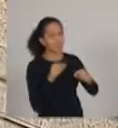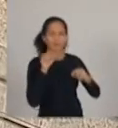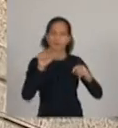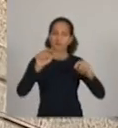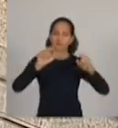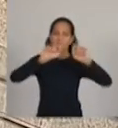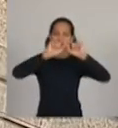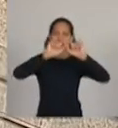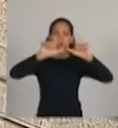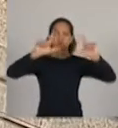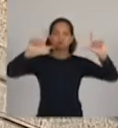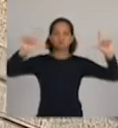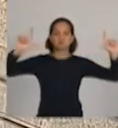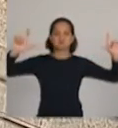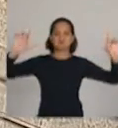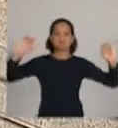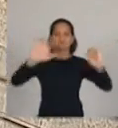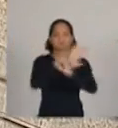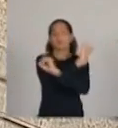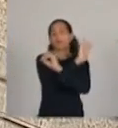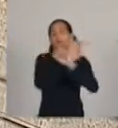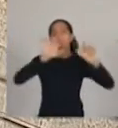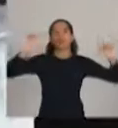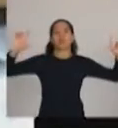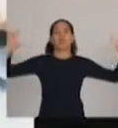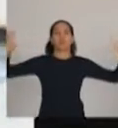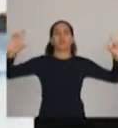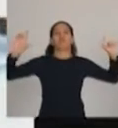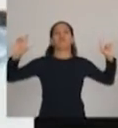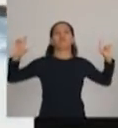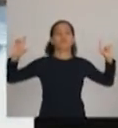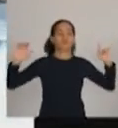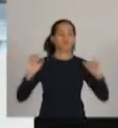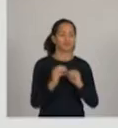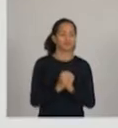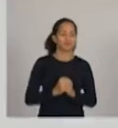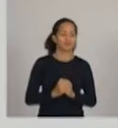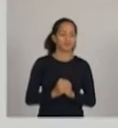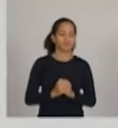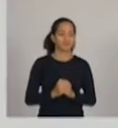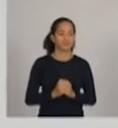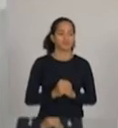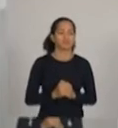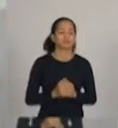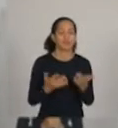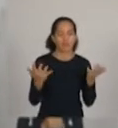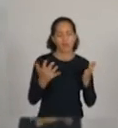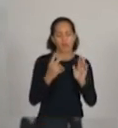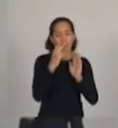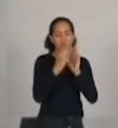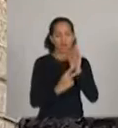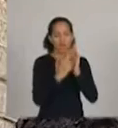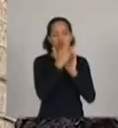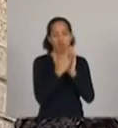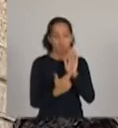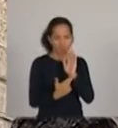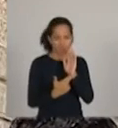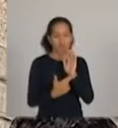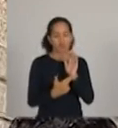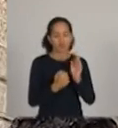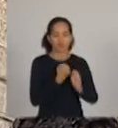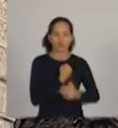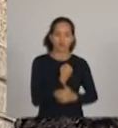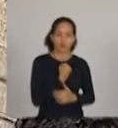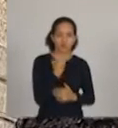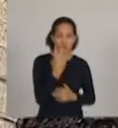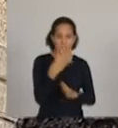toda a imagem da TV Assembleia e, nesse momento, eu passo a Vossa Excelência a condição de relator da matéria do item número 4